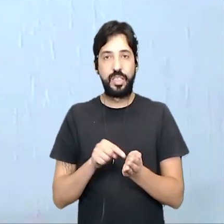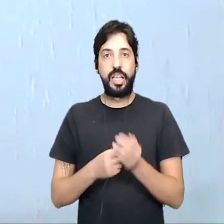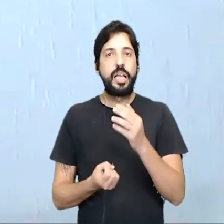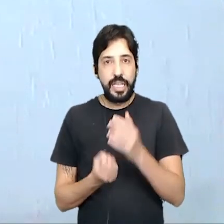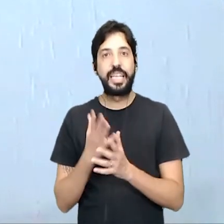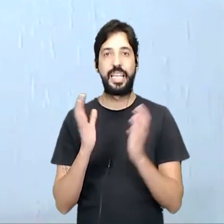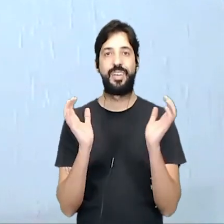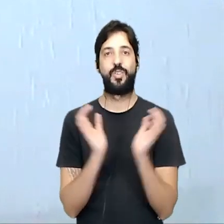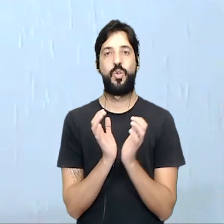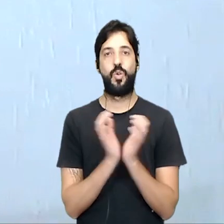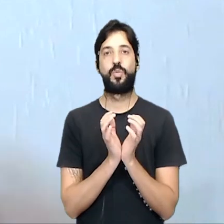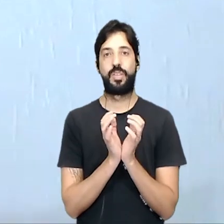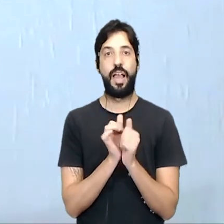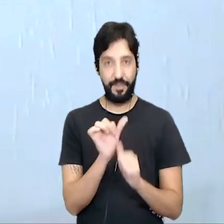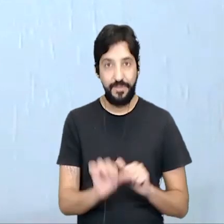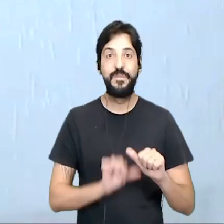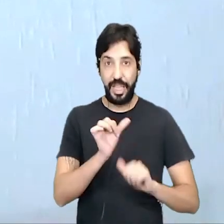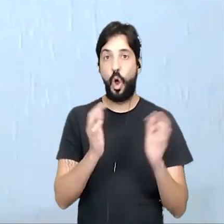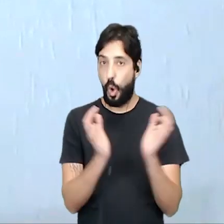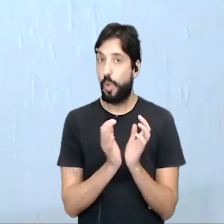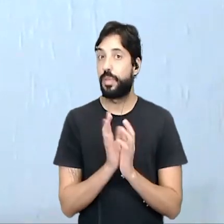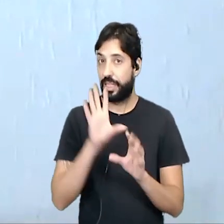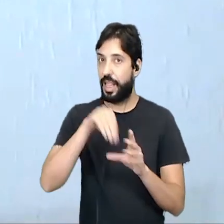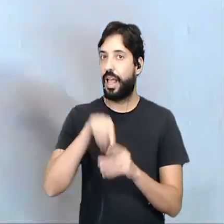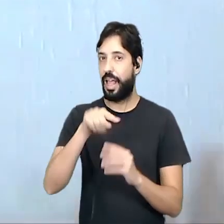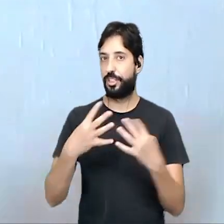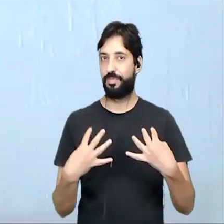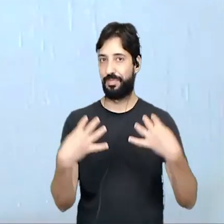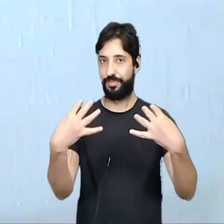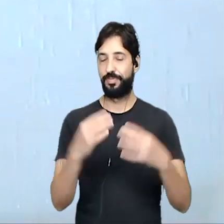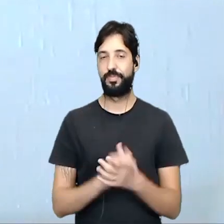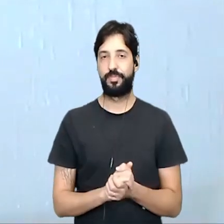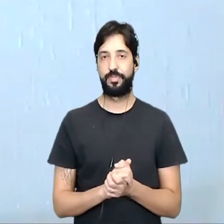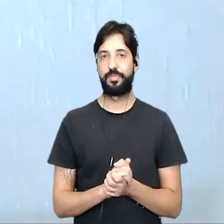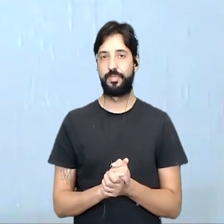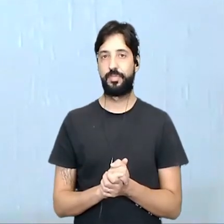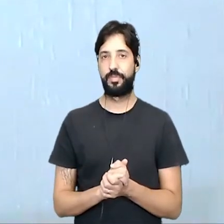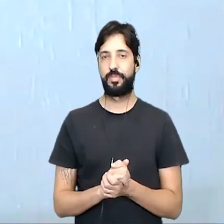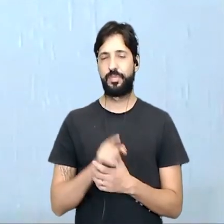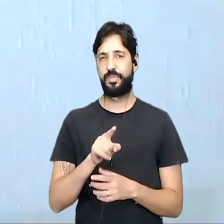canoa. A canoa cria uma comunidade. A gente virou uma comunidade ali,